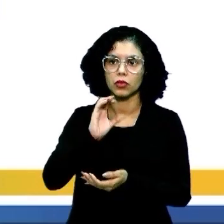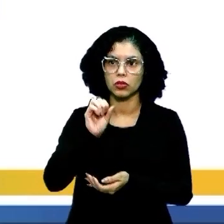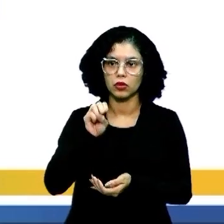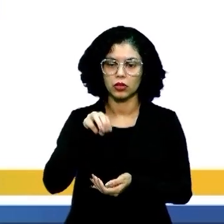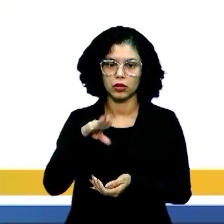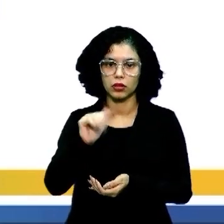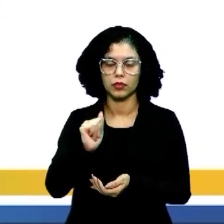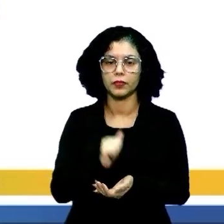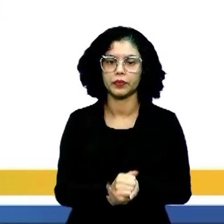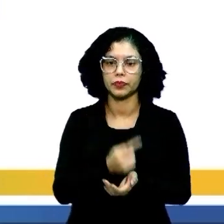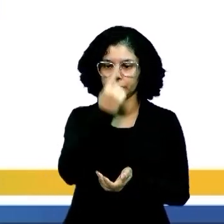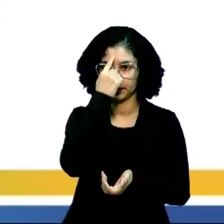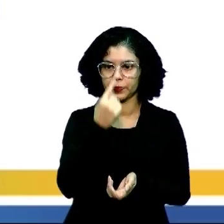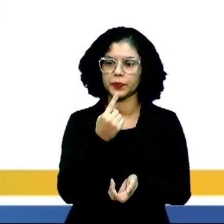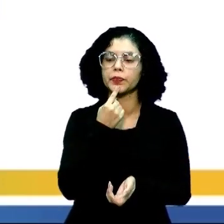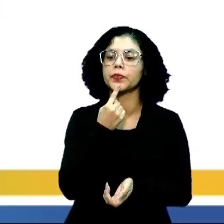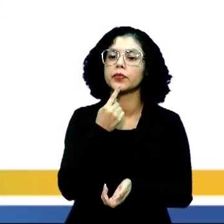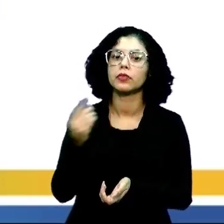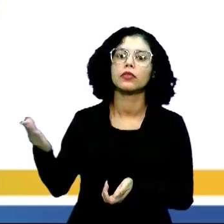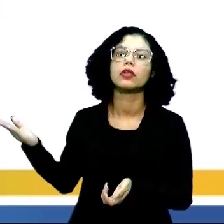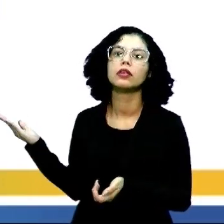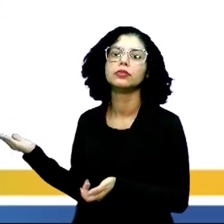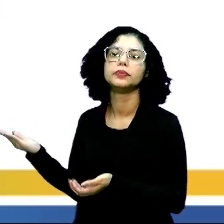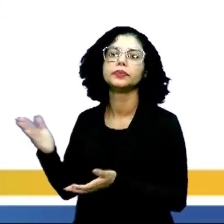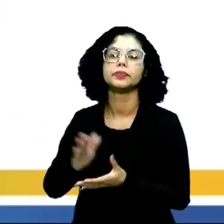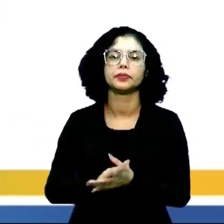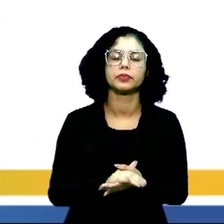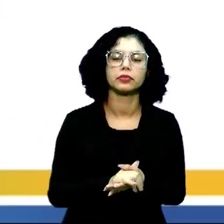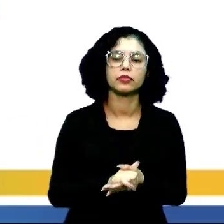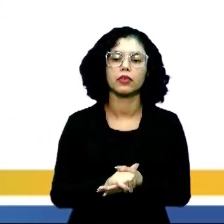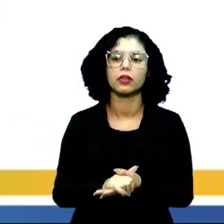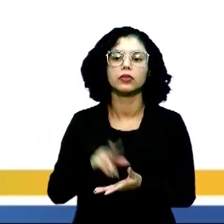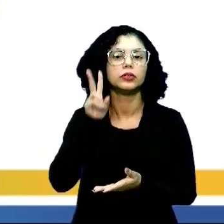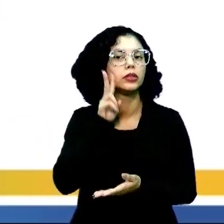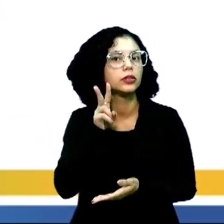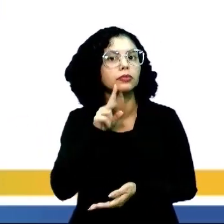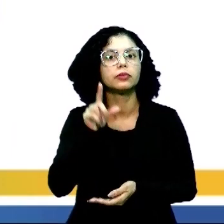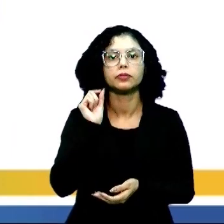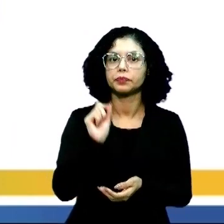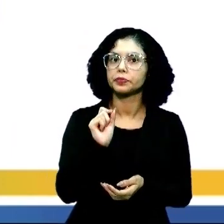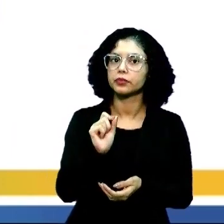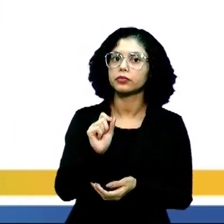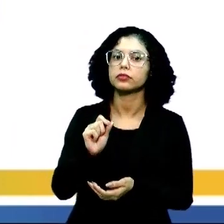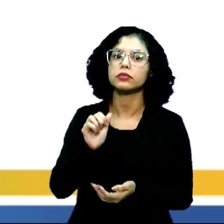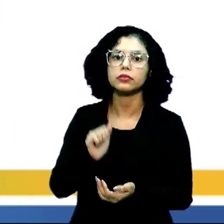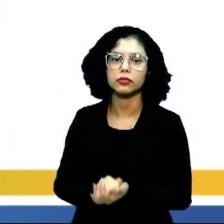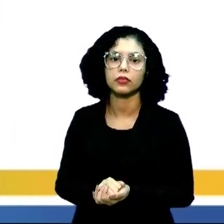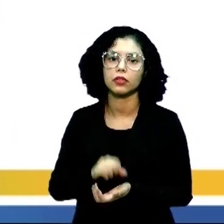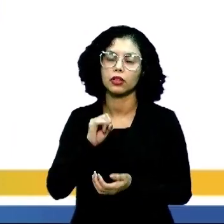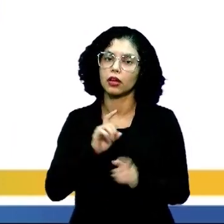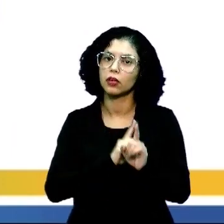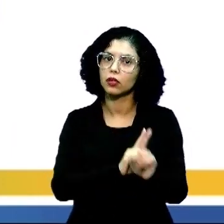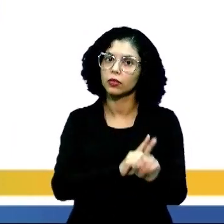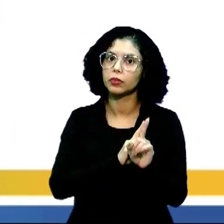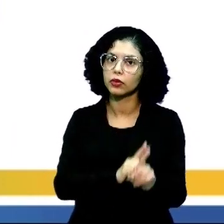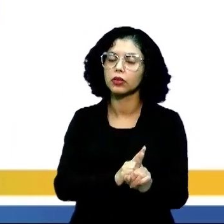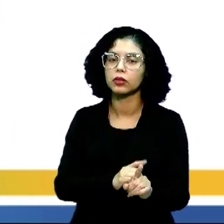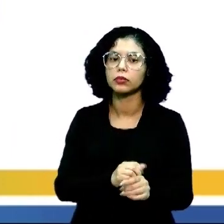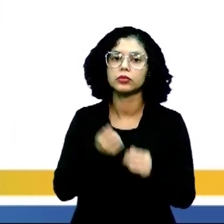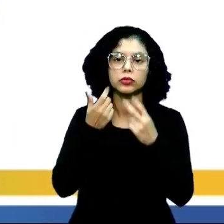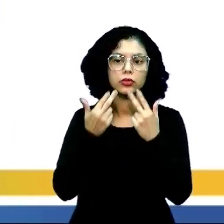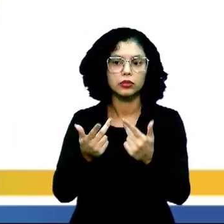também tem uma foto aqui do então Osama Bin Laden. Lembrando, gente, se acompanharmos as